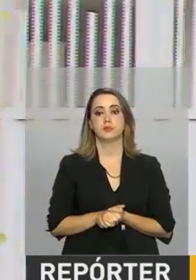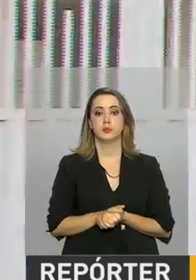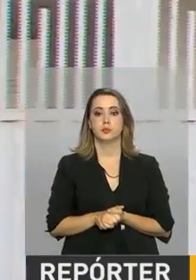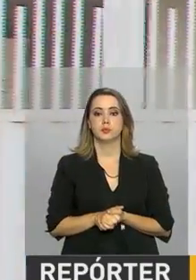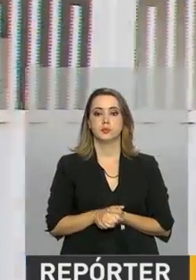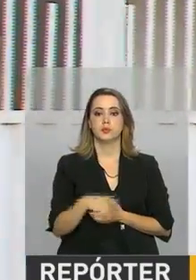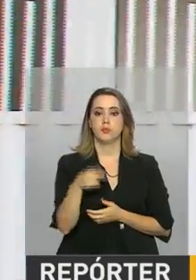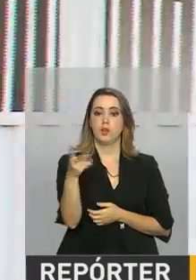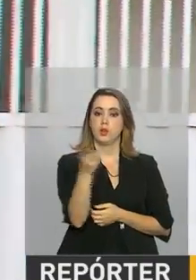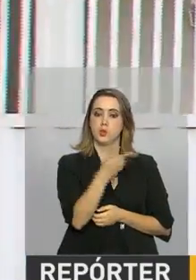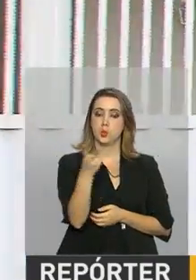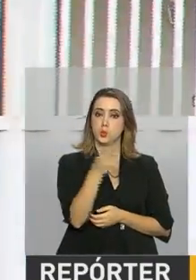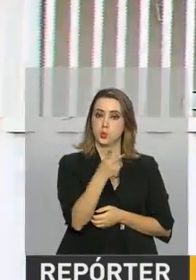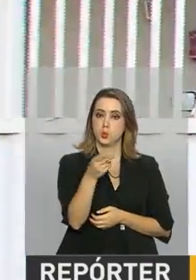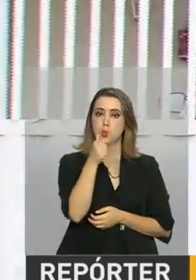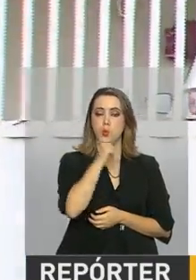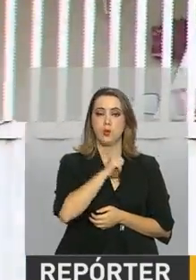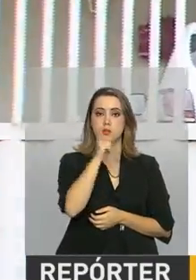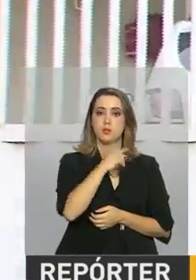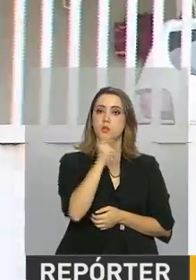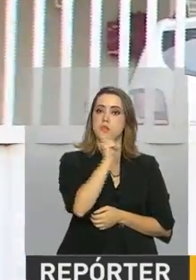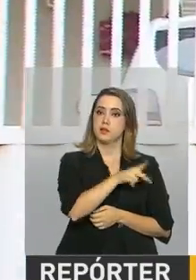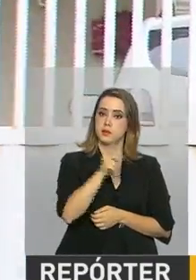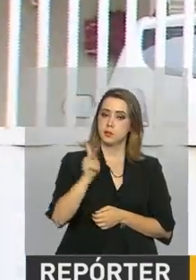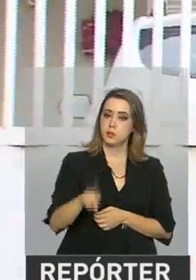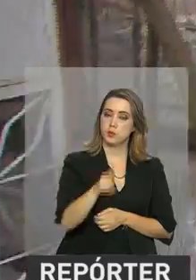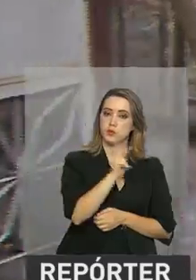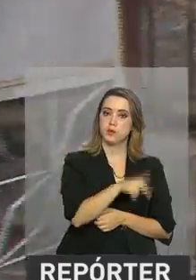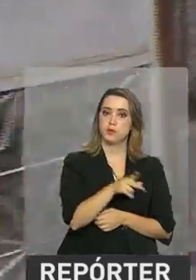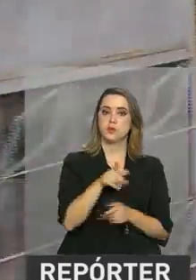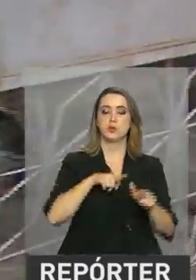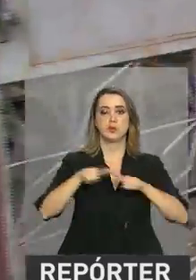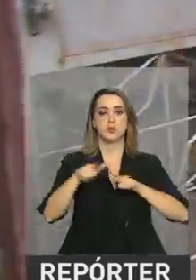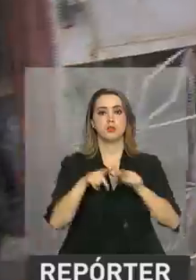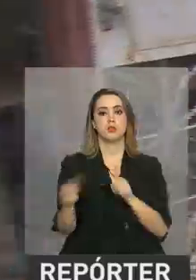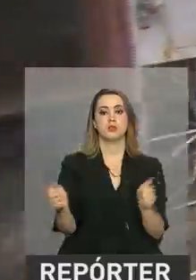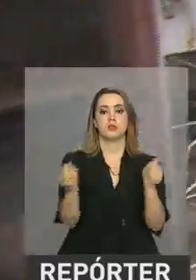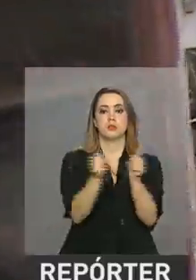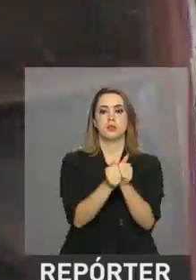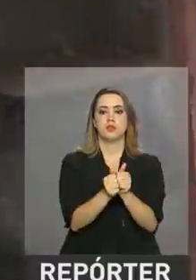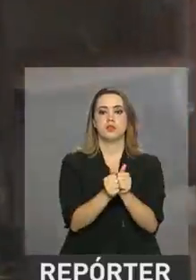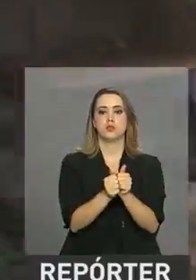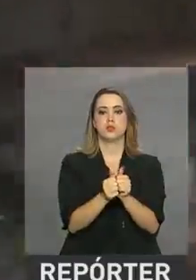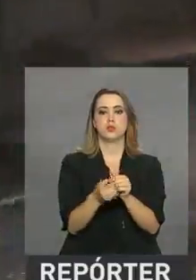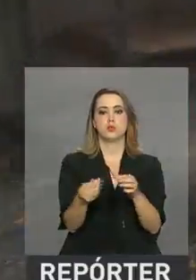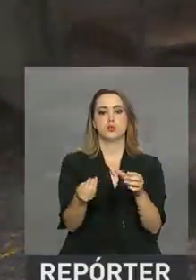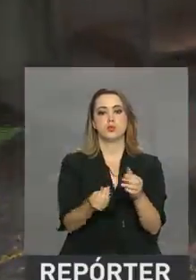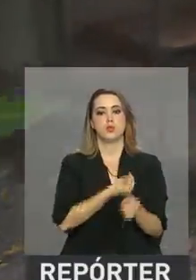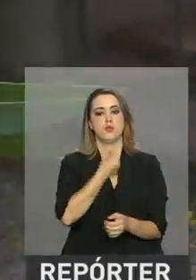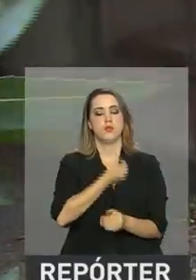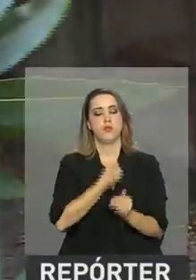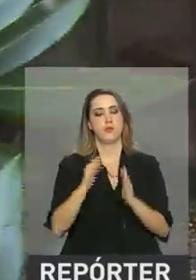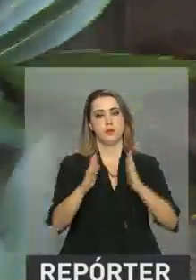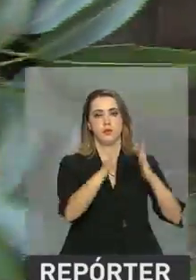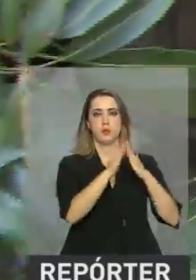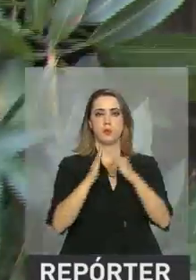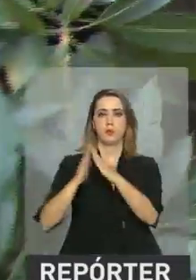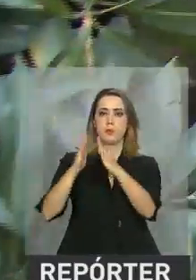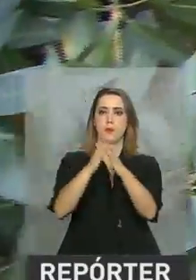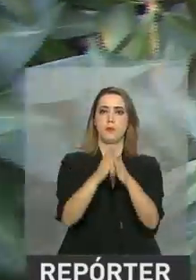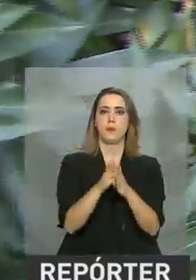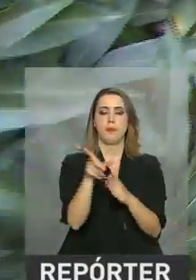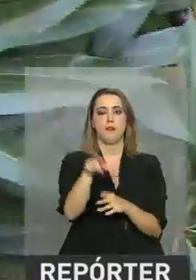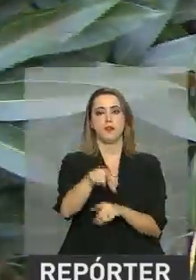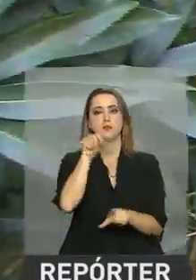Elas são mulheres professoras e trabalham na mesma escola Andressa e Diana dividem o mesmo teto a decisão de